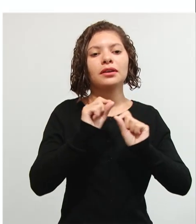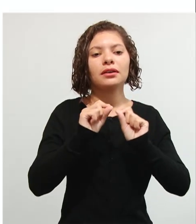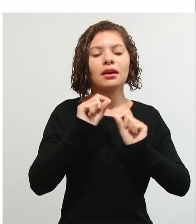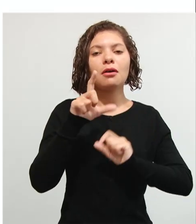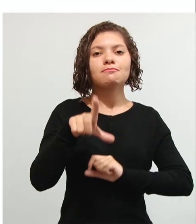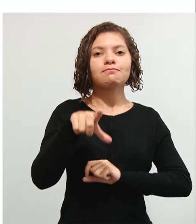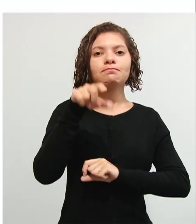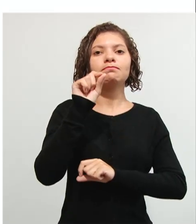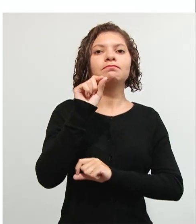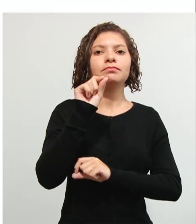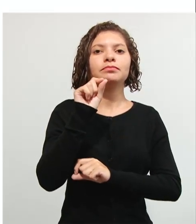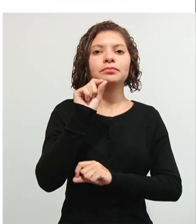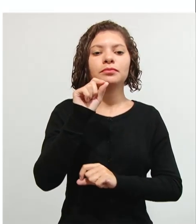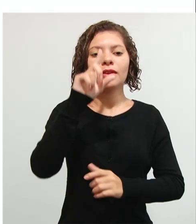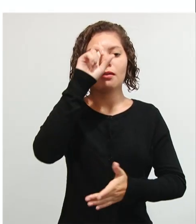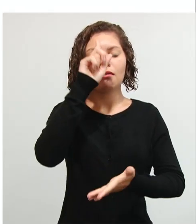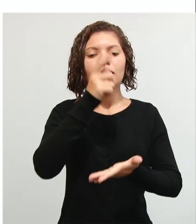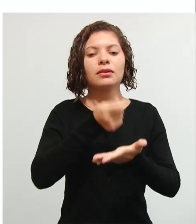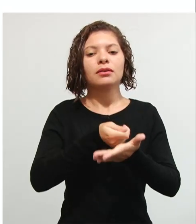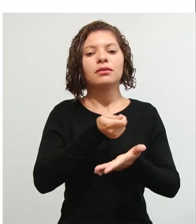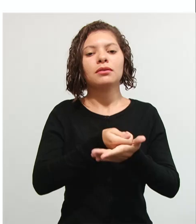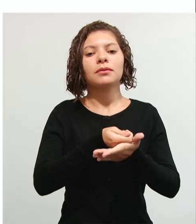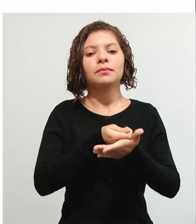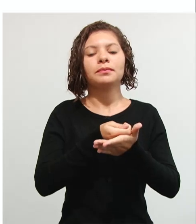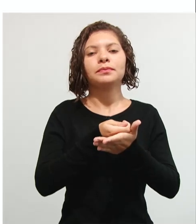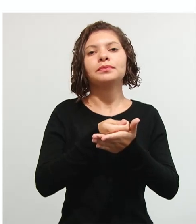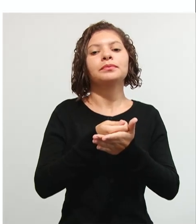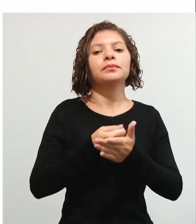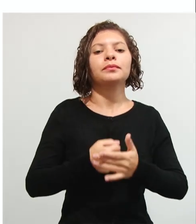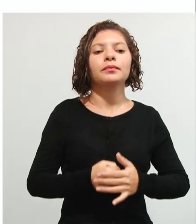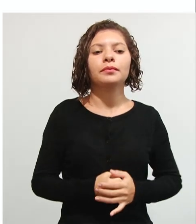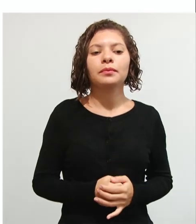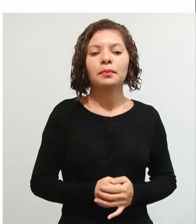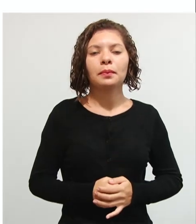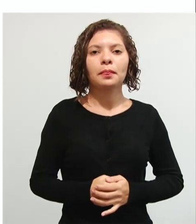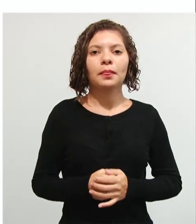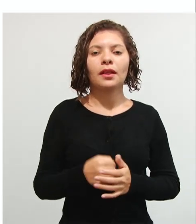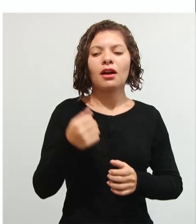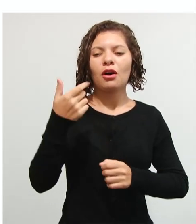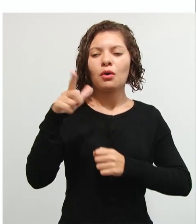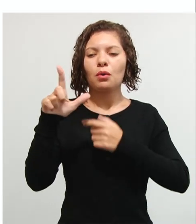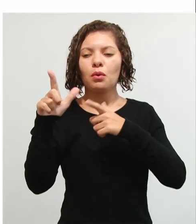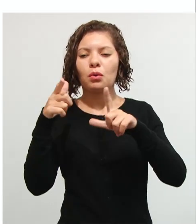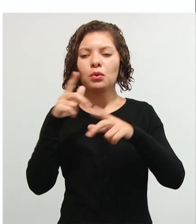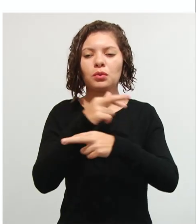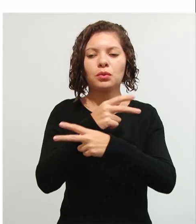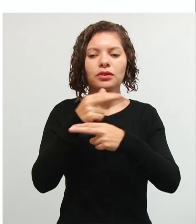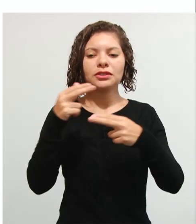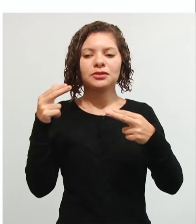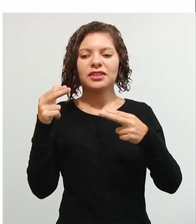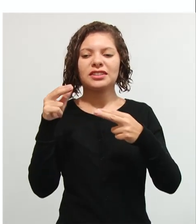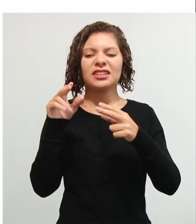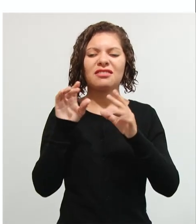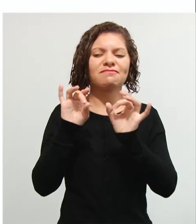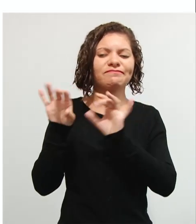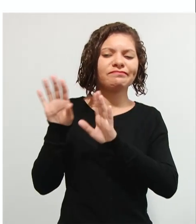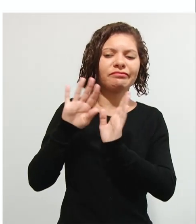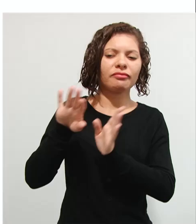escolha. Refere-se a uma escolha que exclui a possibilidade de fazer outra